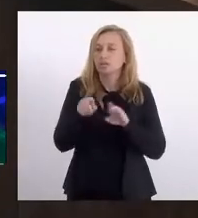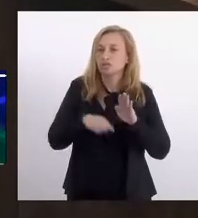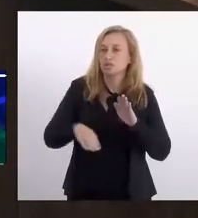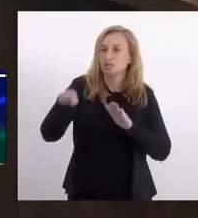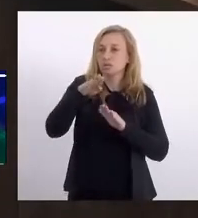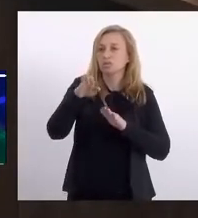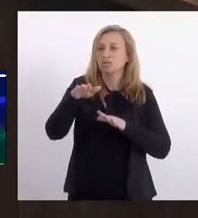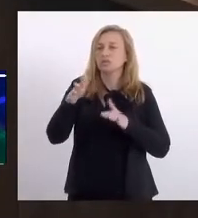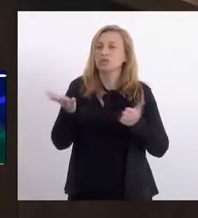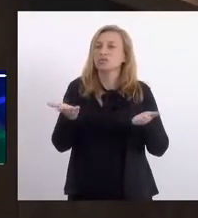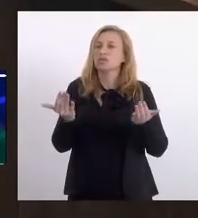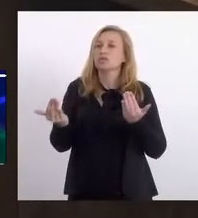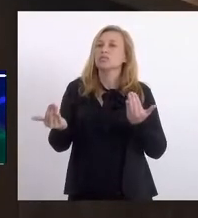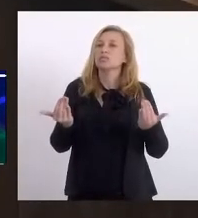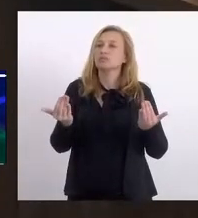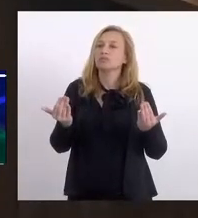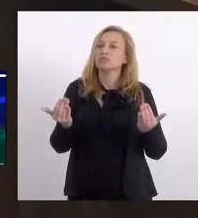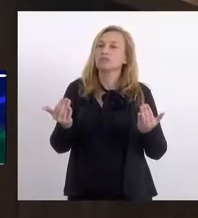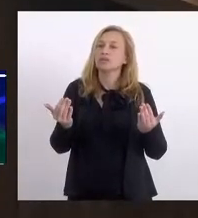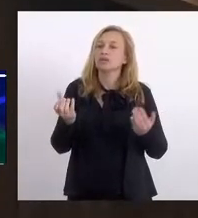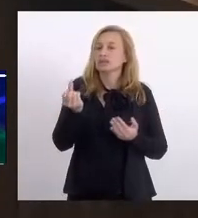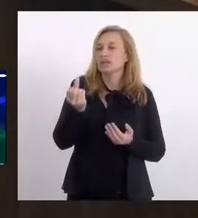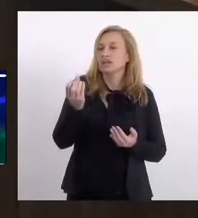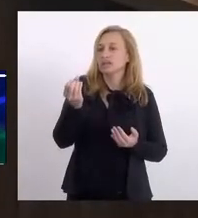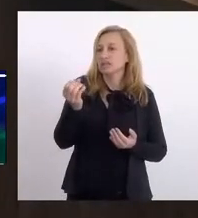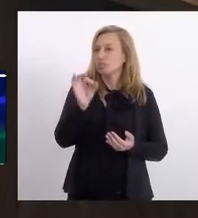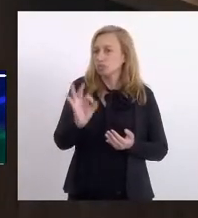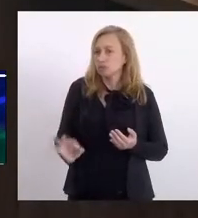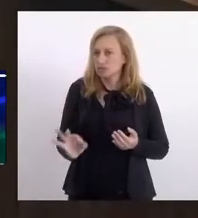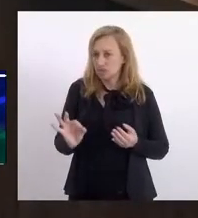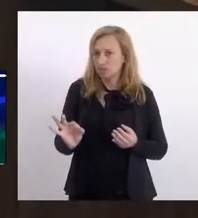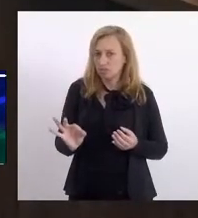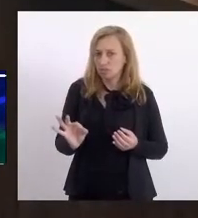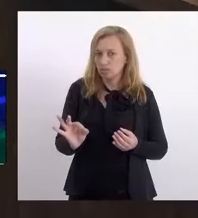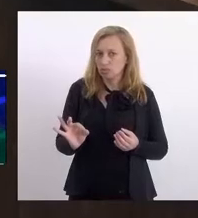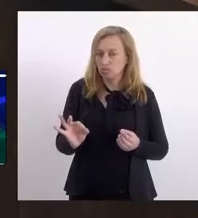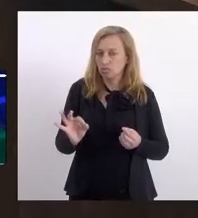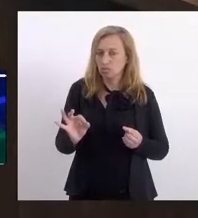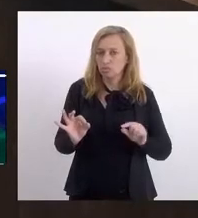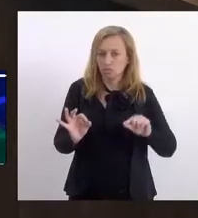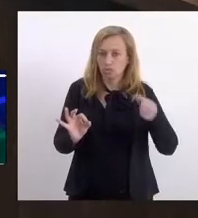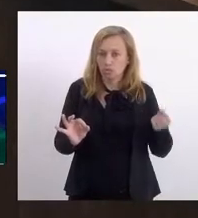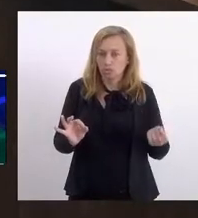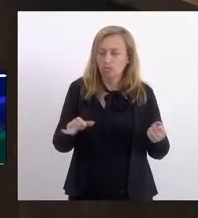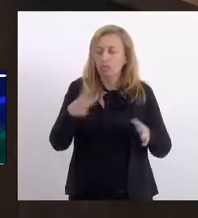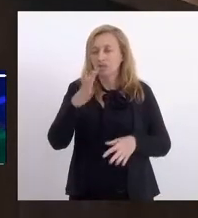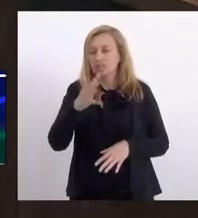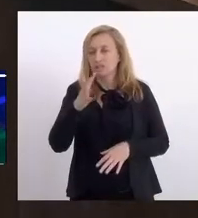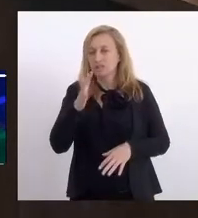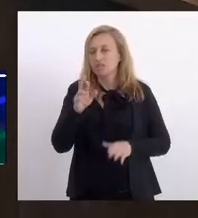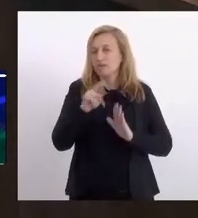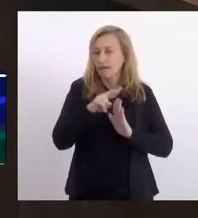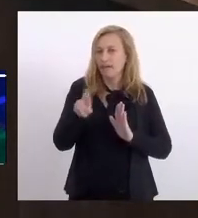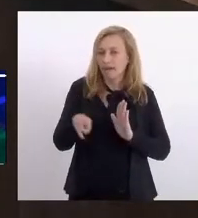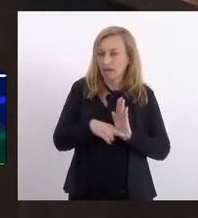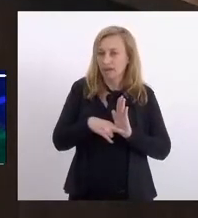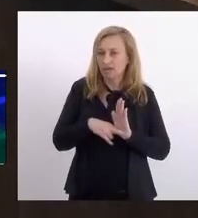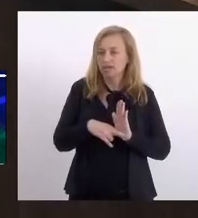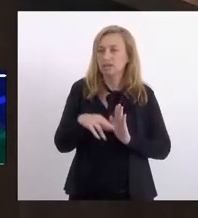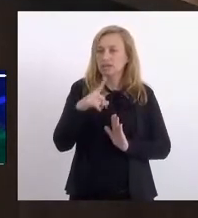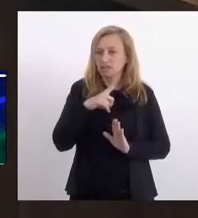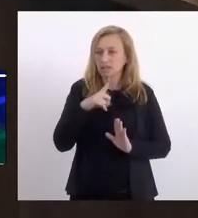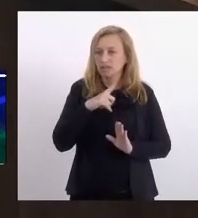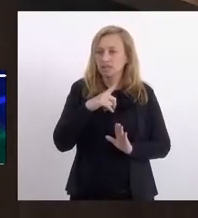correlação salarial de 60%. Um ganha 60% do outro, que é mais ou menos a regra que existe